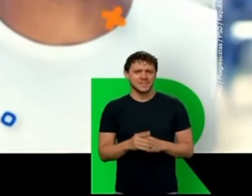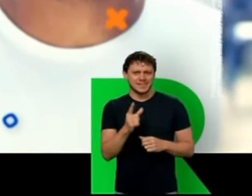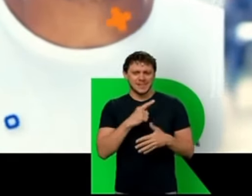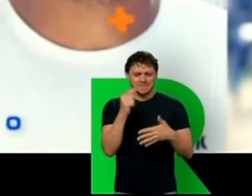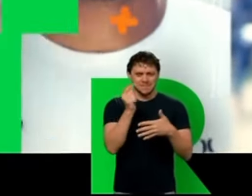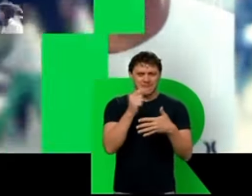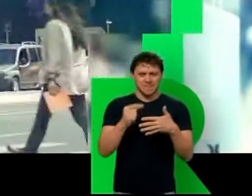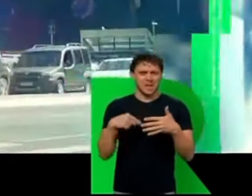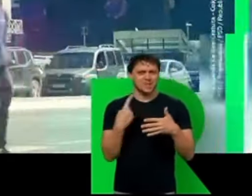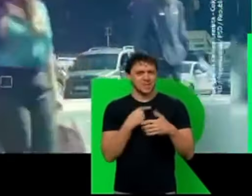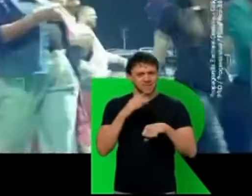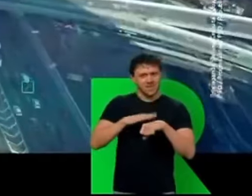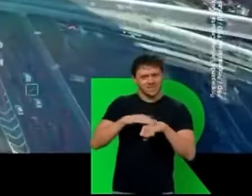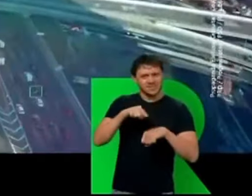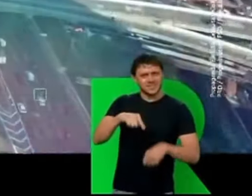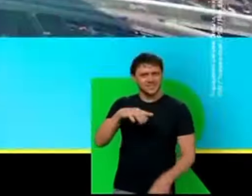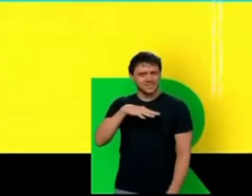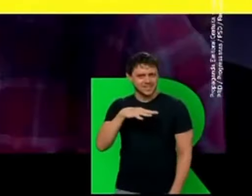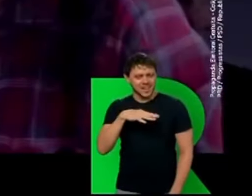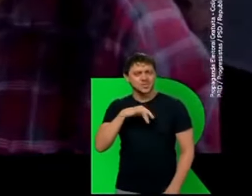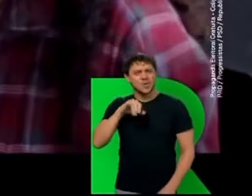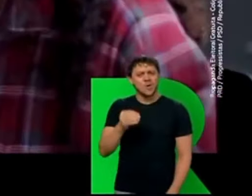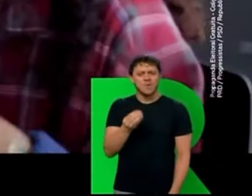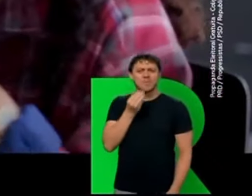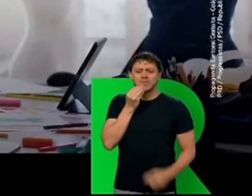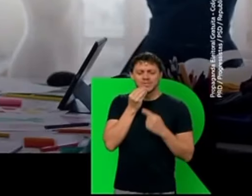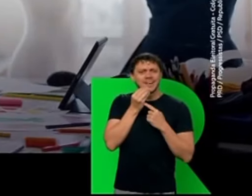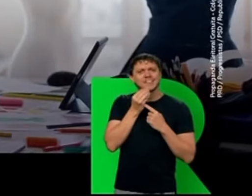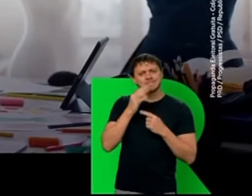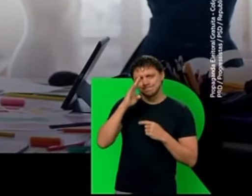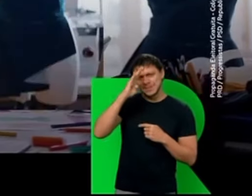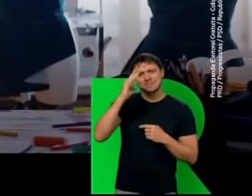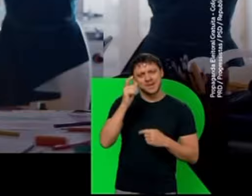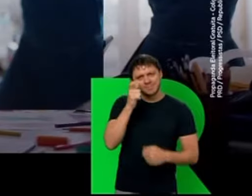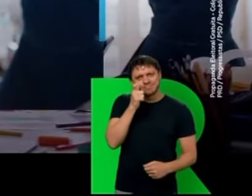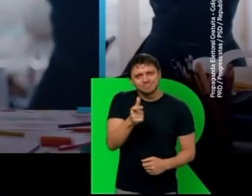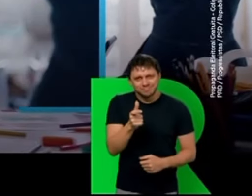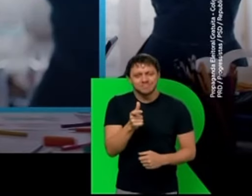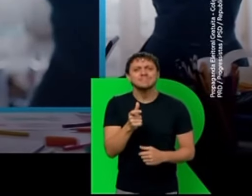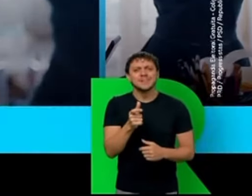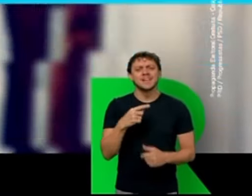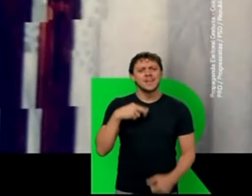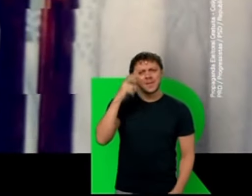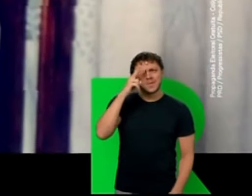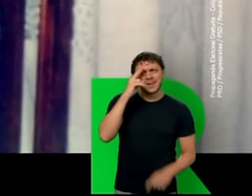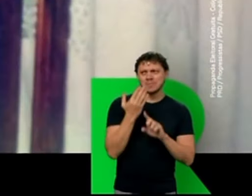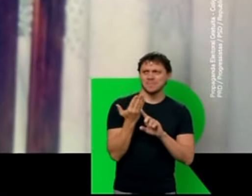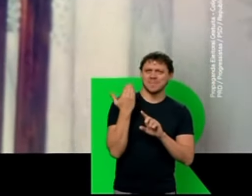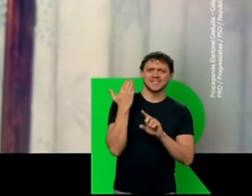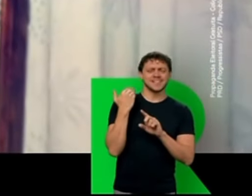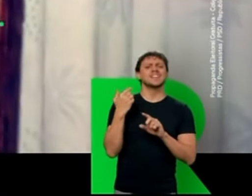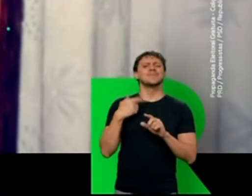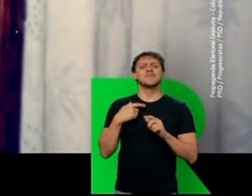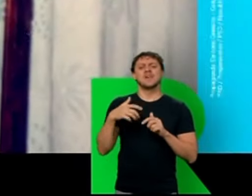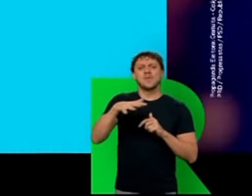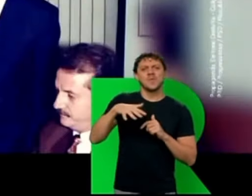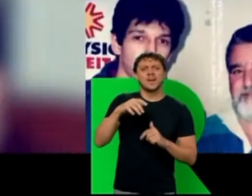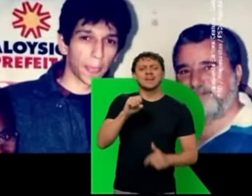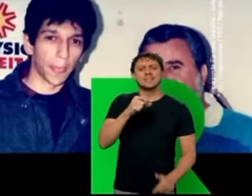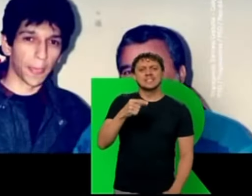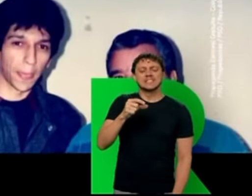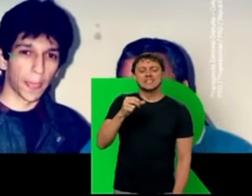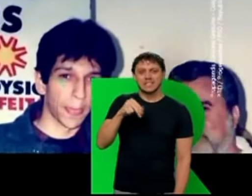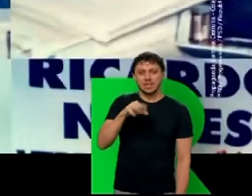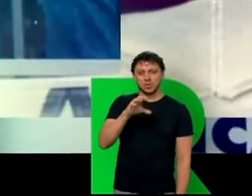Tem muita coisa que a gente tá fazendo na cidade e ter oportunidade é aquilo que interessa. Eu lembro muito bem, eu lá no Parque Santo